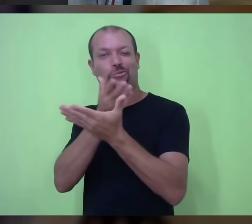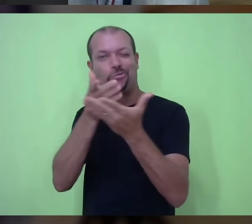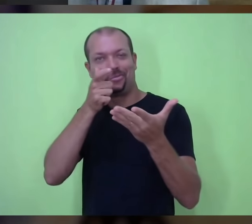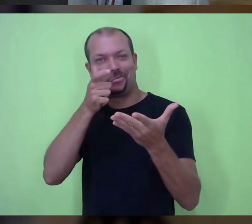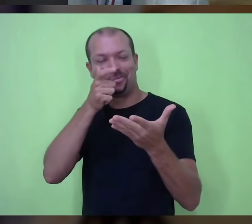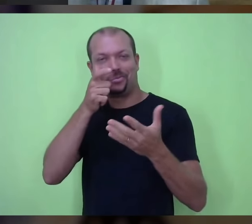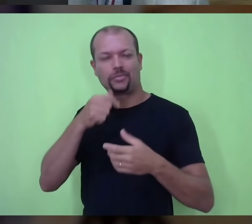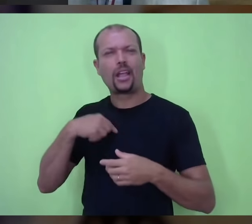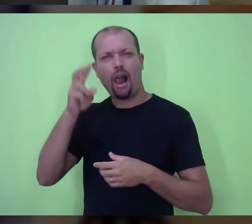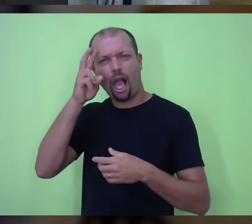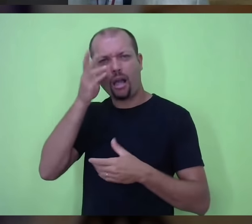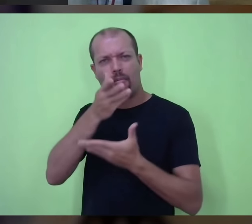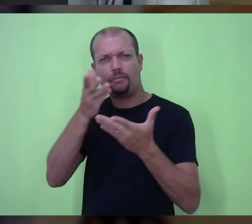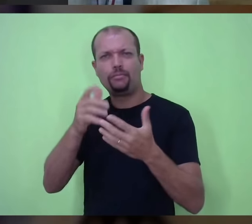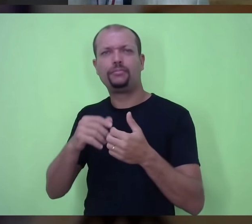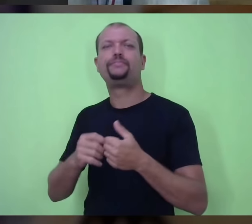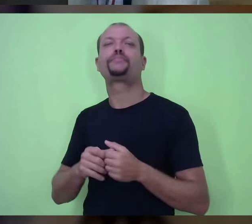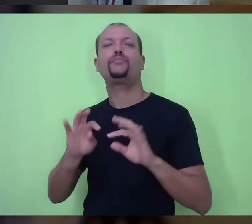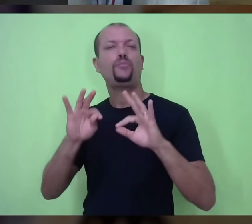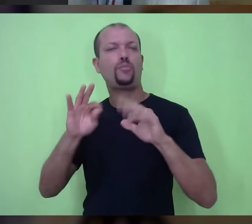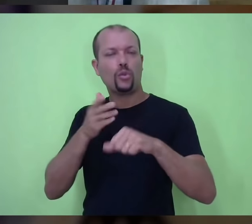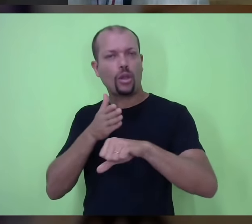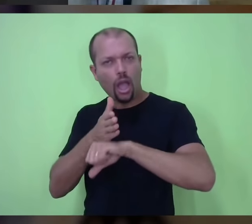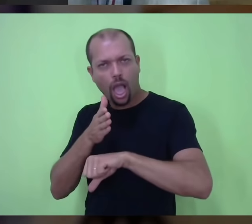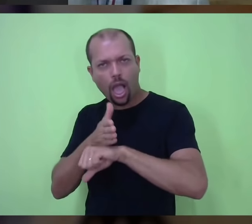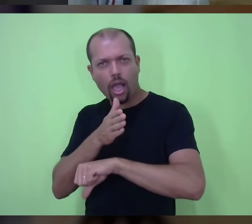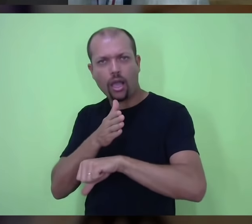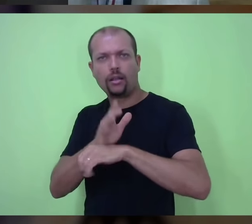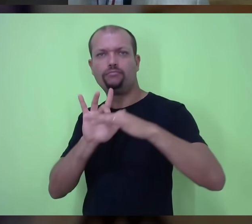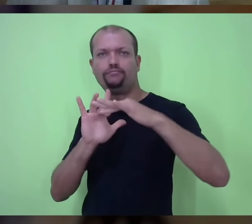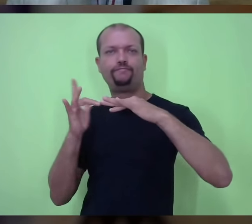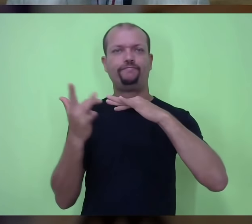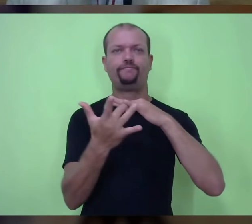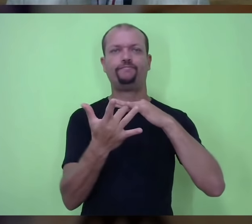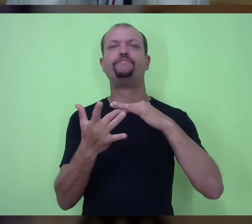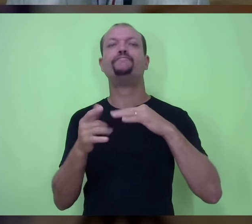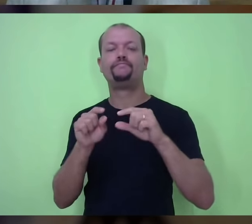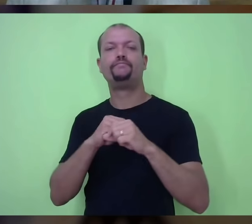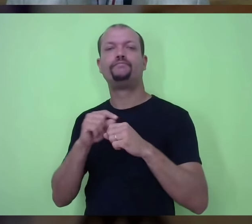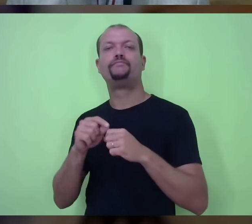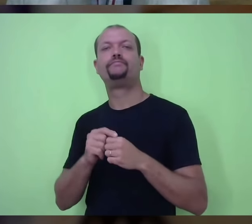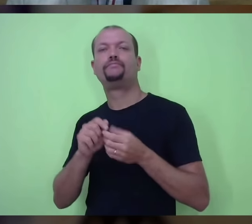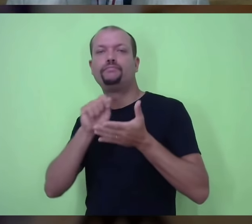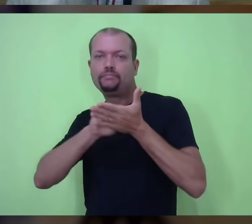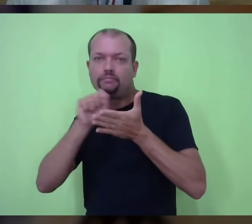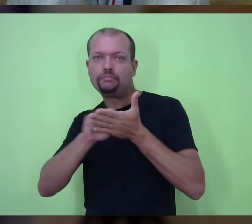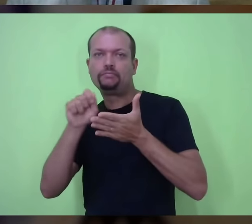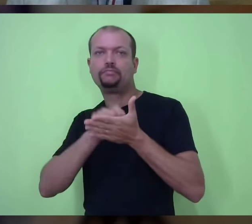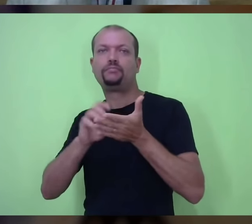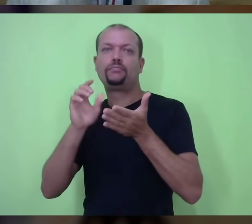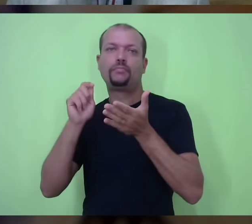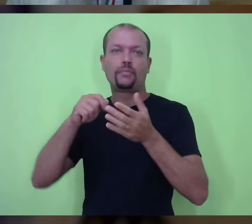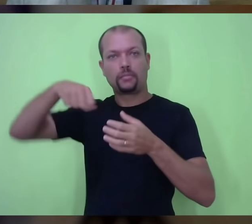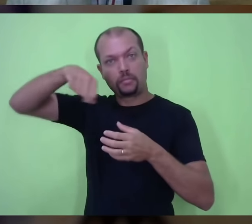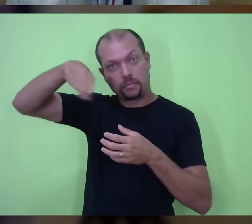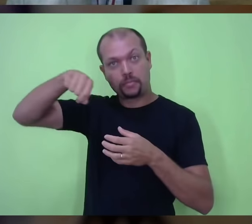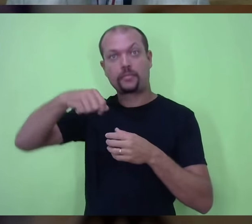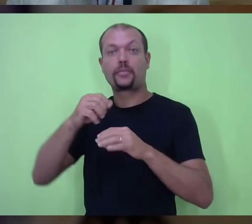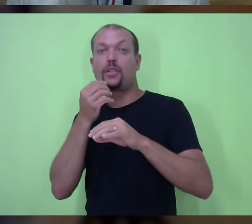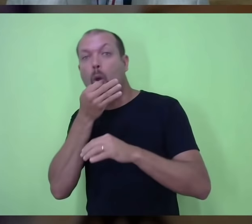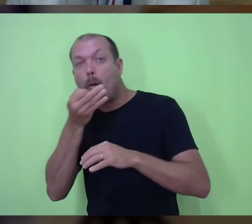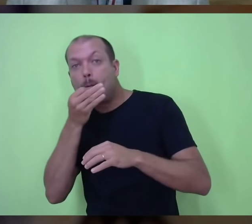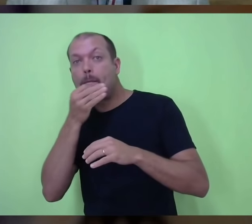acompanhe. Eu sempre lembro você de seguir as nossas redes sociais, siga-nos, inscreva-se, marque ali, deixe seu